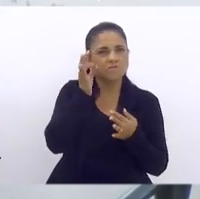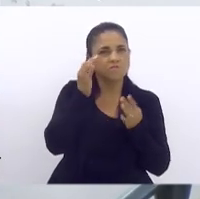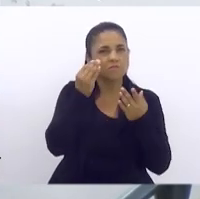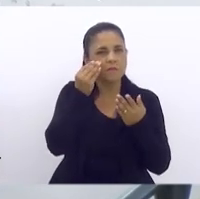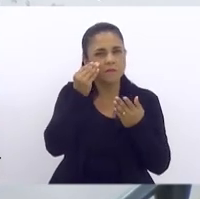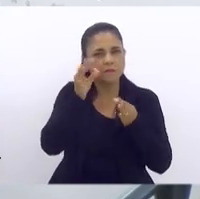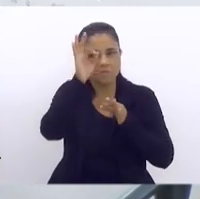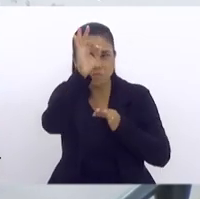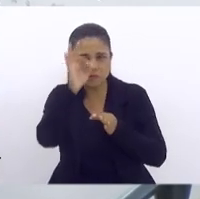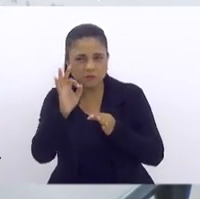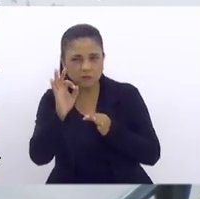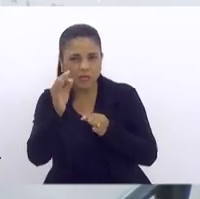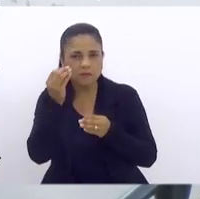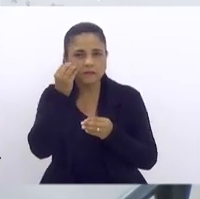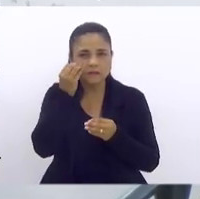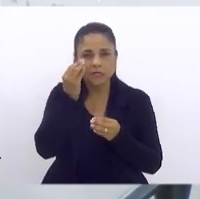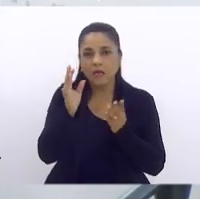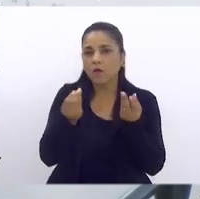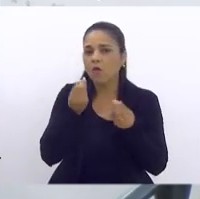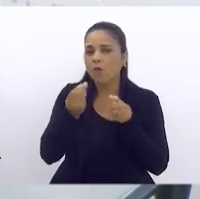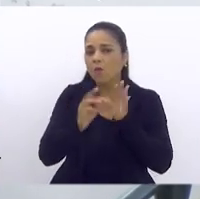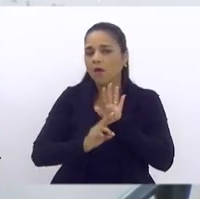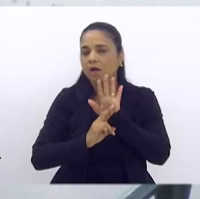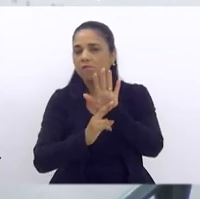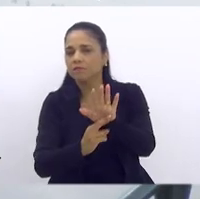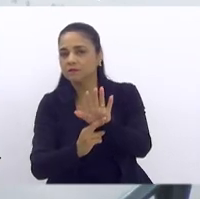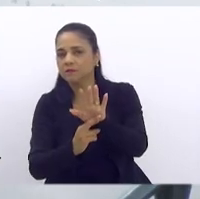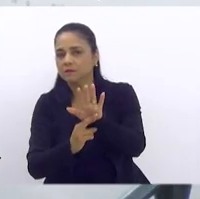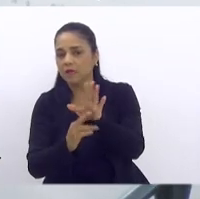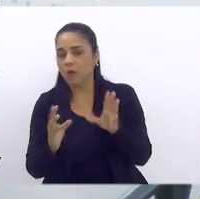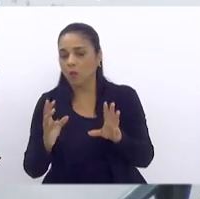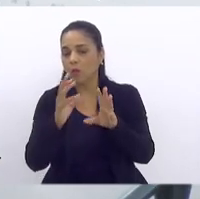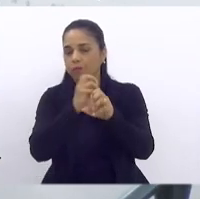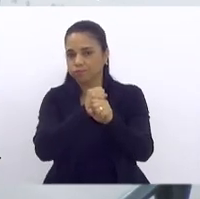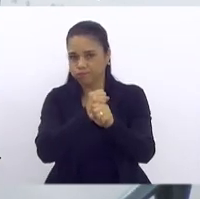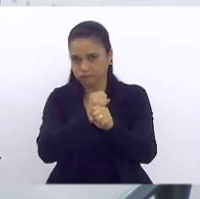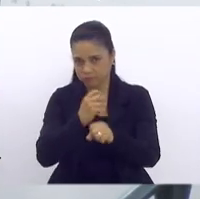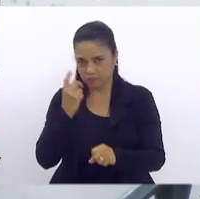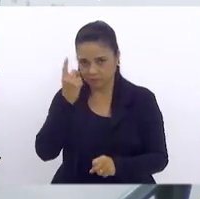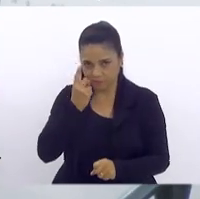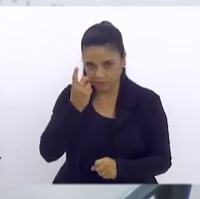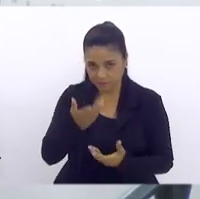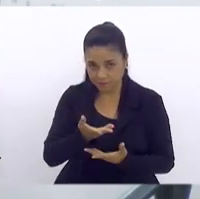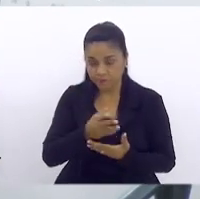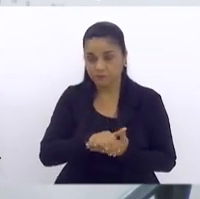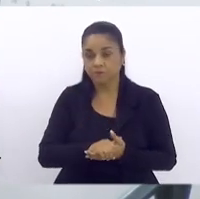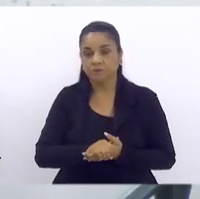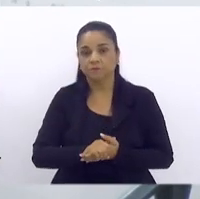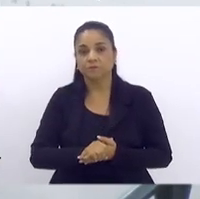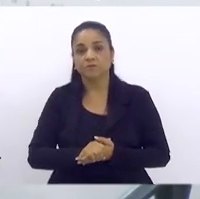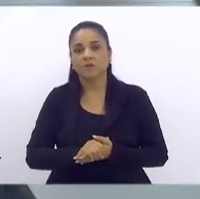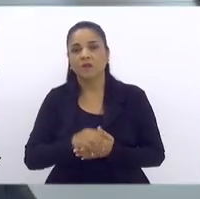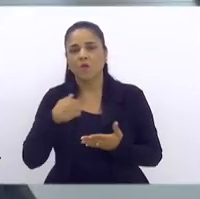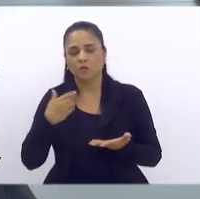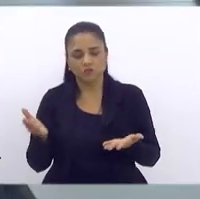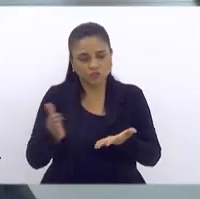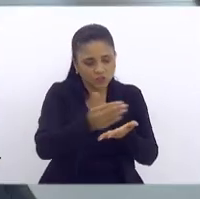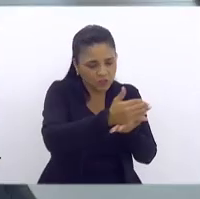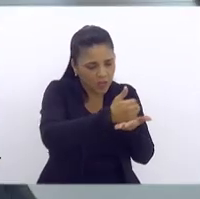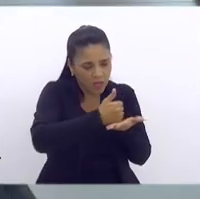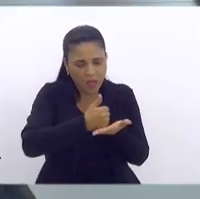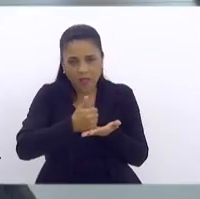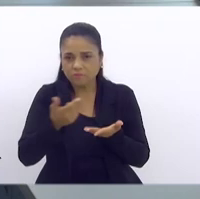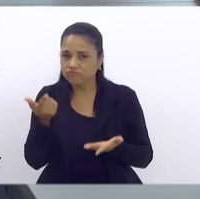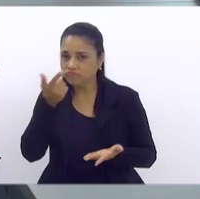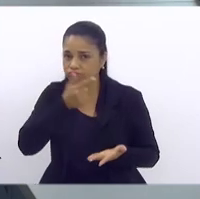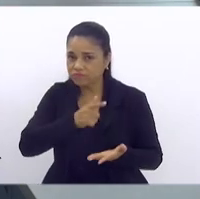porcentagem que isso representaria em relação ao total, né? Porque hoje eu estava vendo aqui, mas os dados que eu consegui são dados